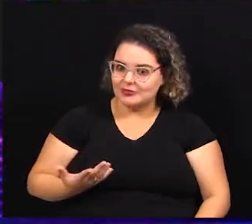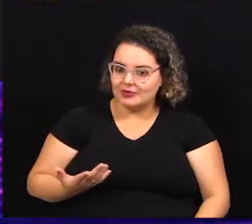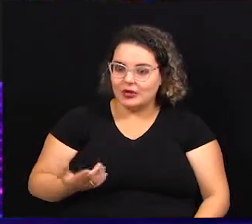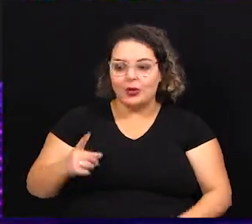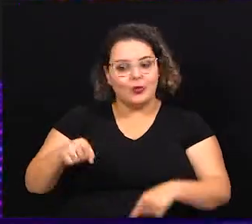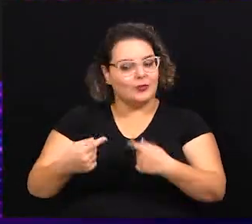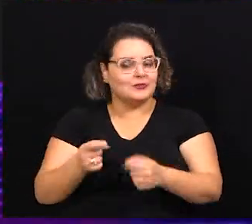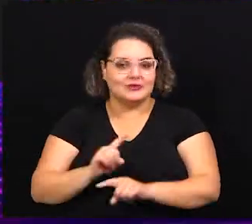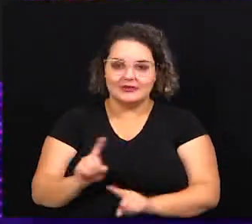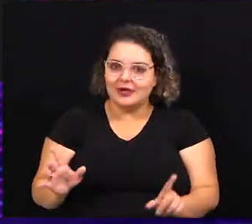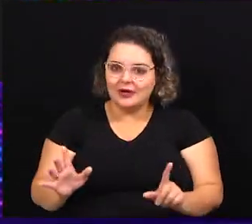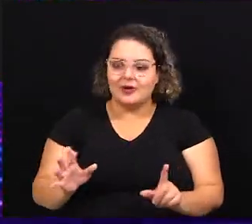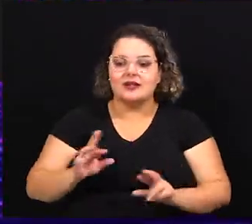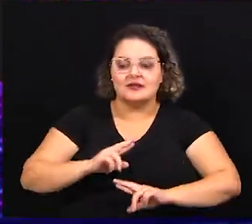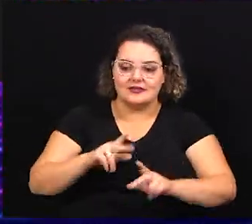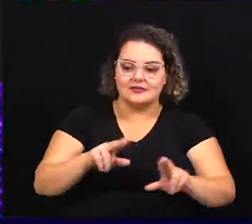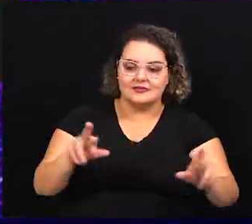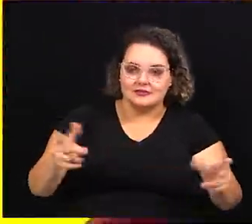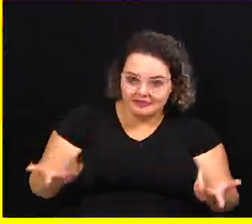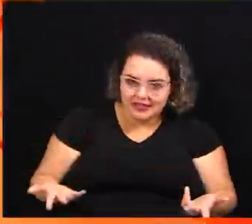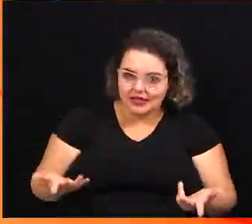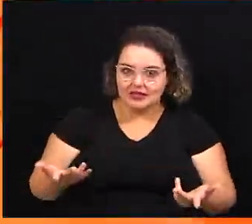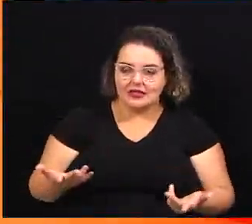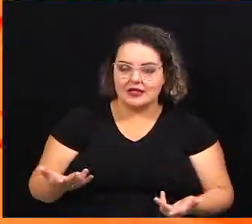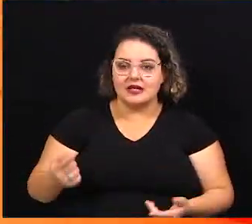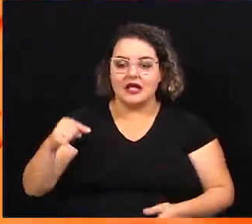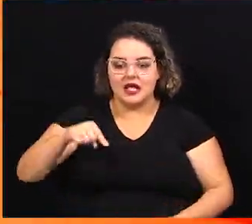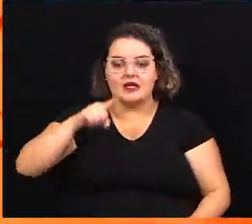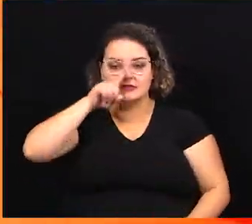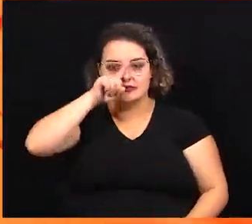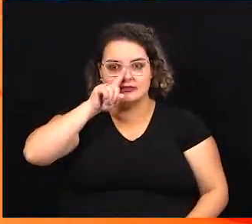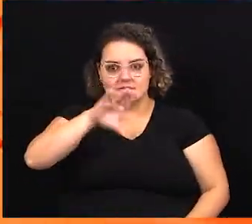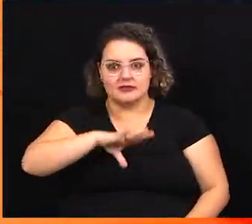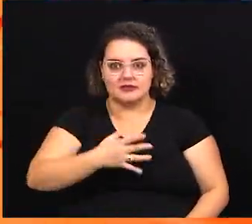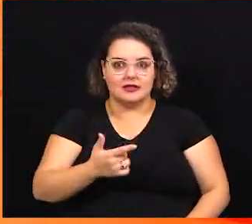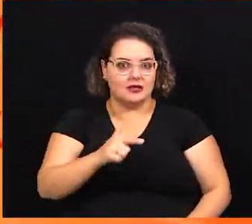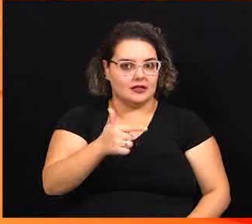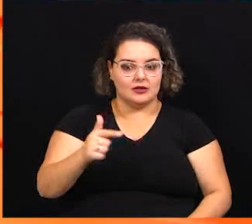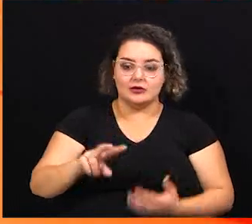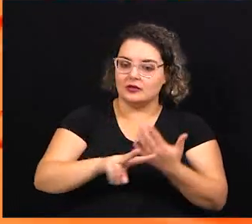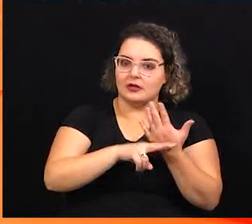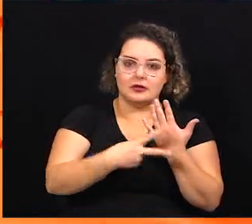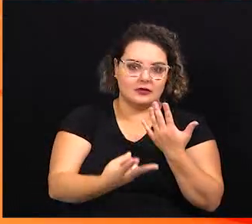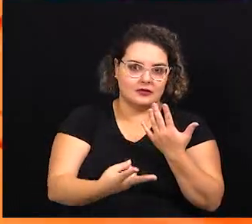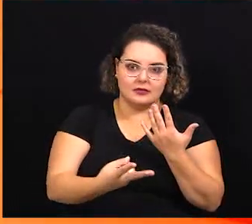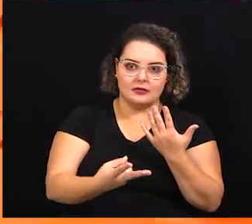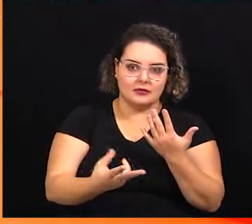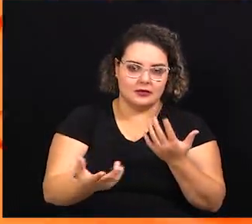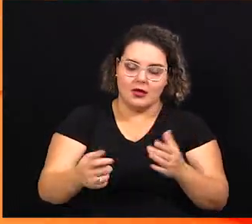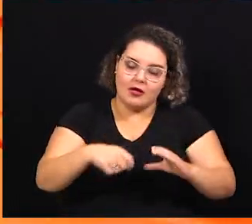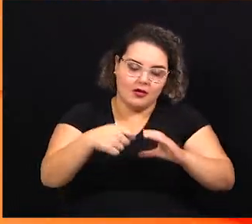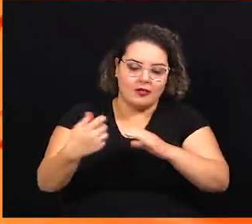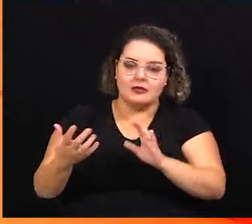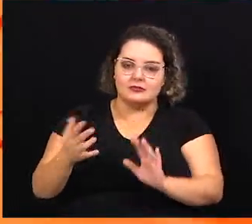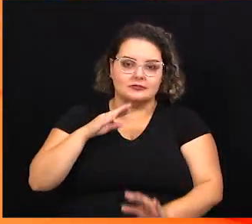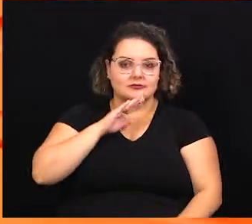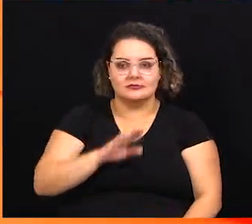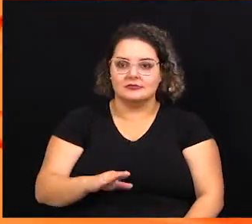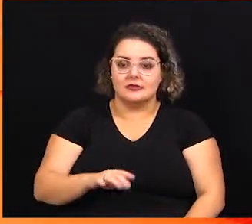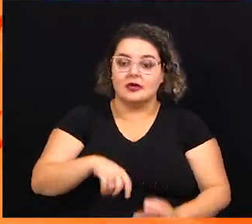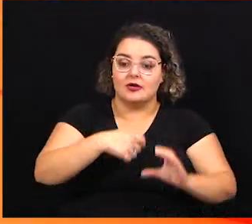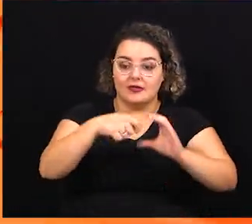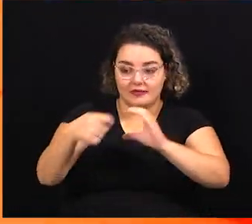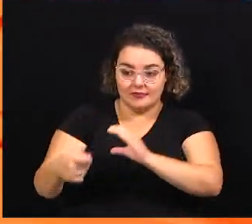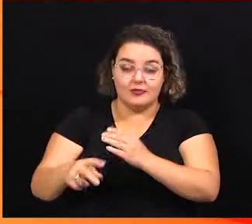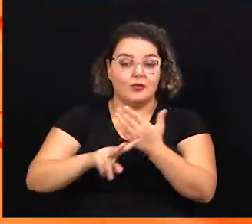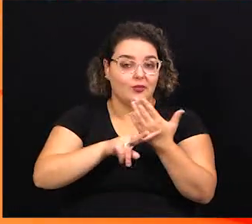aventura, alguns não. Essa é outra coisa que eu ia falar que é o diferencial. Geralmente, esse tipo de aventura não tem consequência, é uma sessão da tarde. No meu caso, não, eu